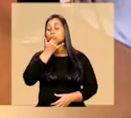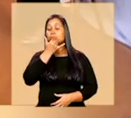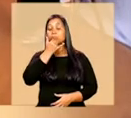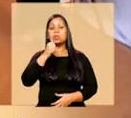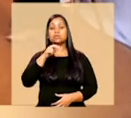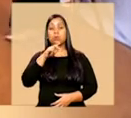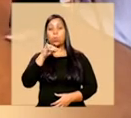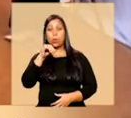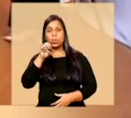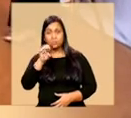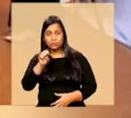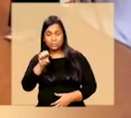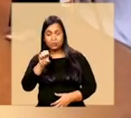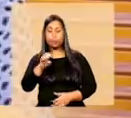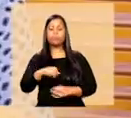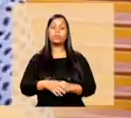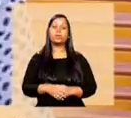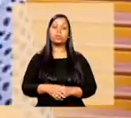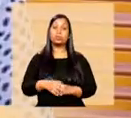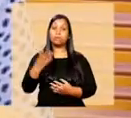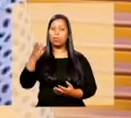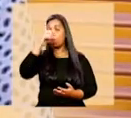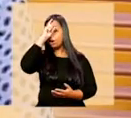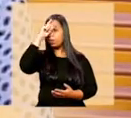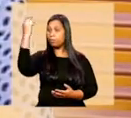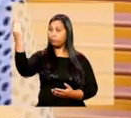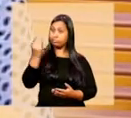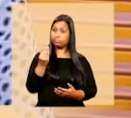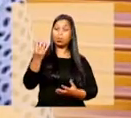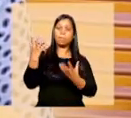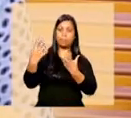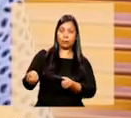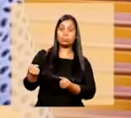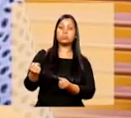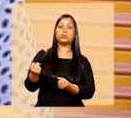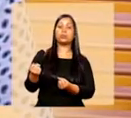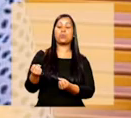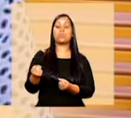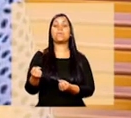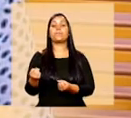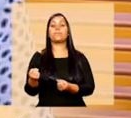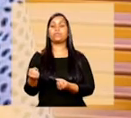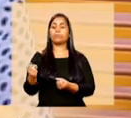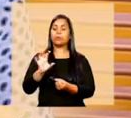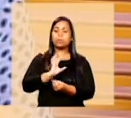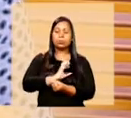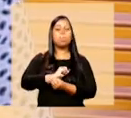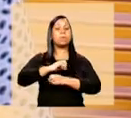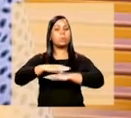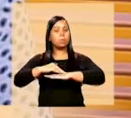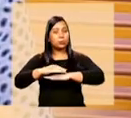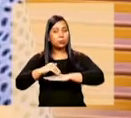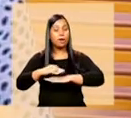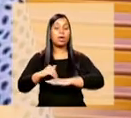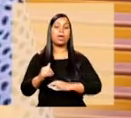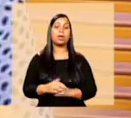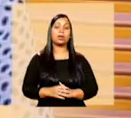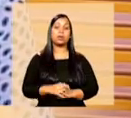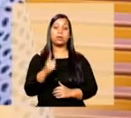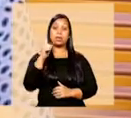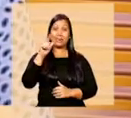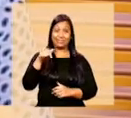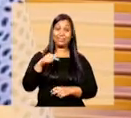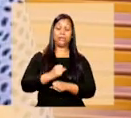me encaminharam para cá, o hospital de base, que me acolheu assim, com muito amor, muito carinho.